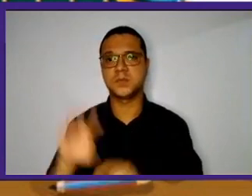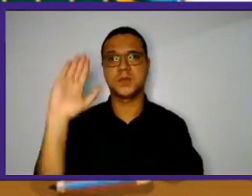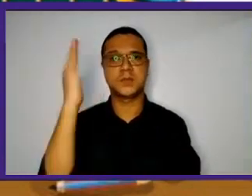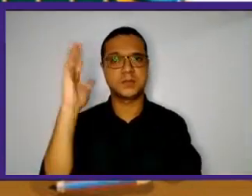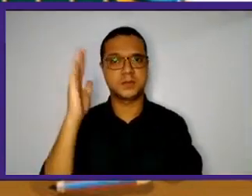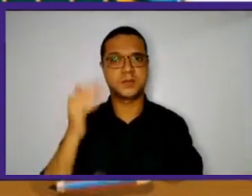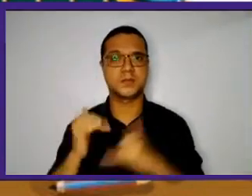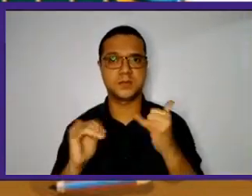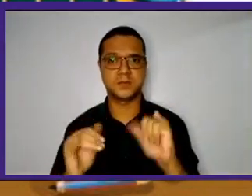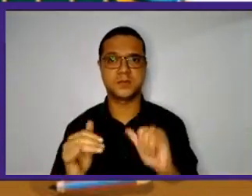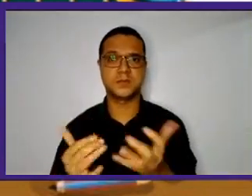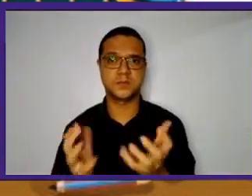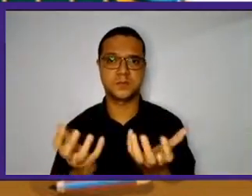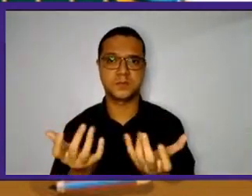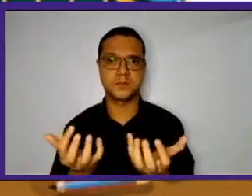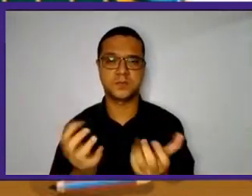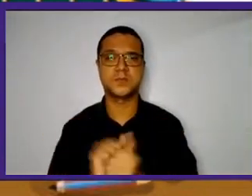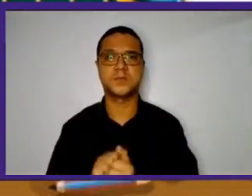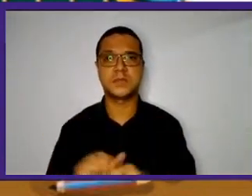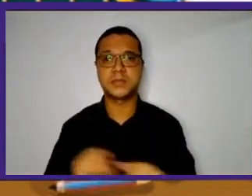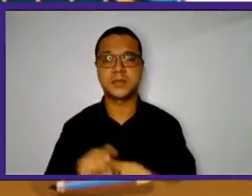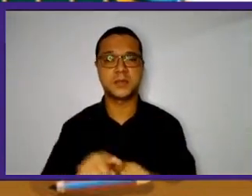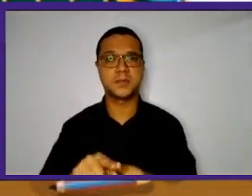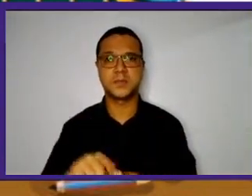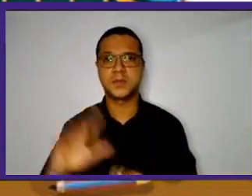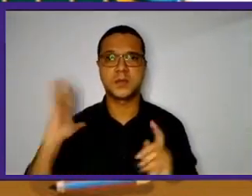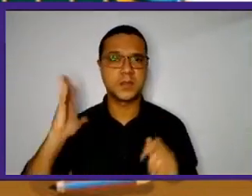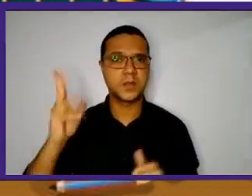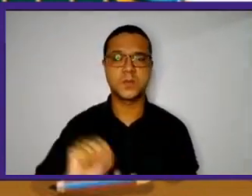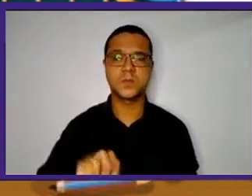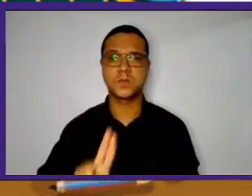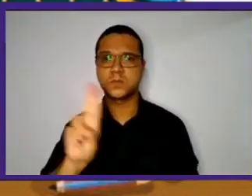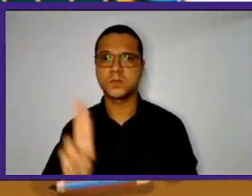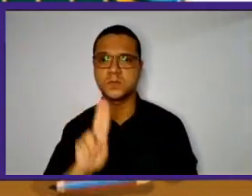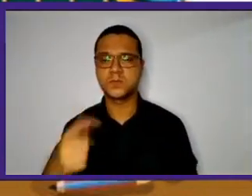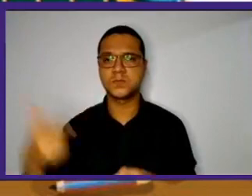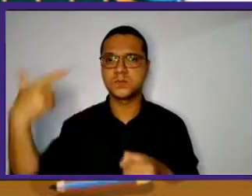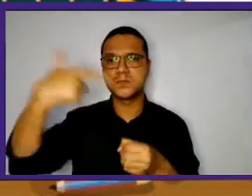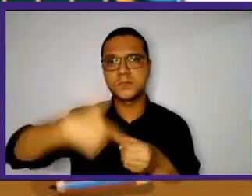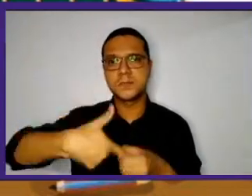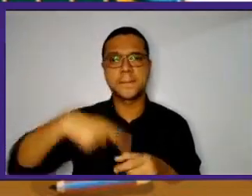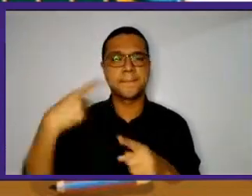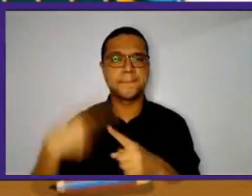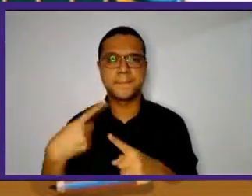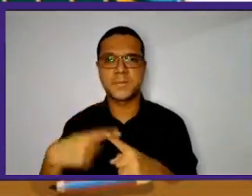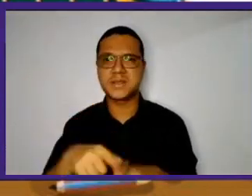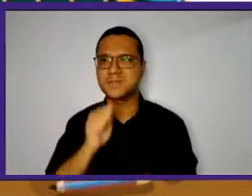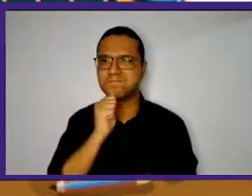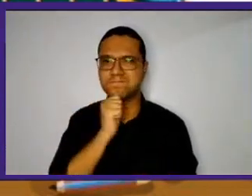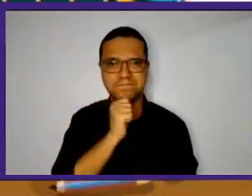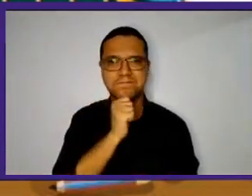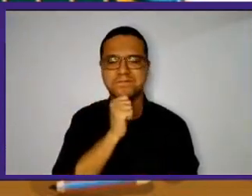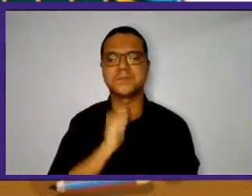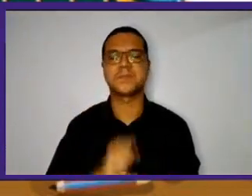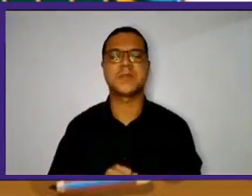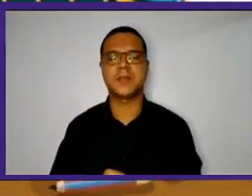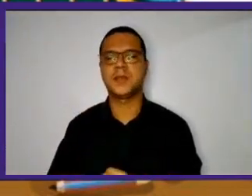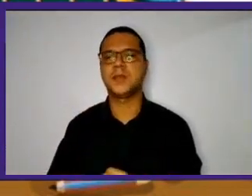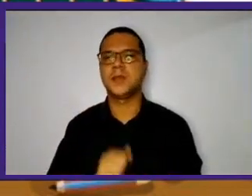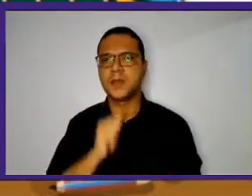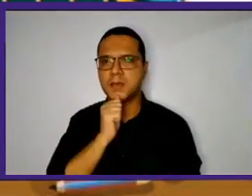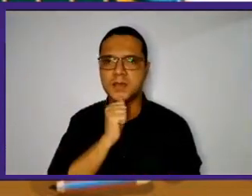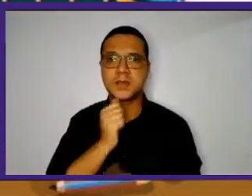lenha, certo? E em todos eles há o uso de combustíveis fósseis, porque ainda é a matriz energética